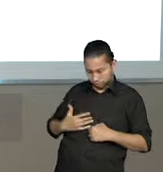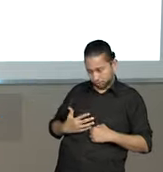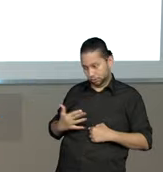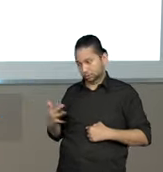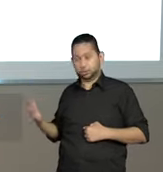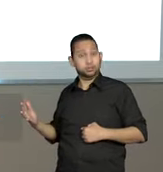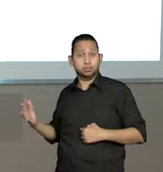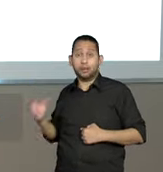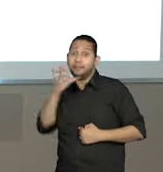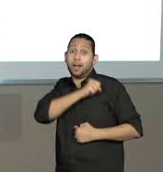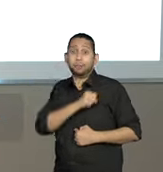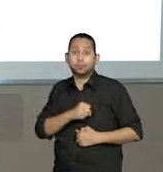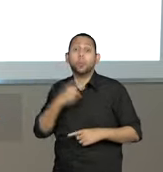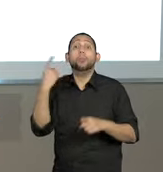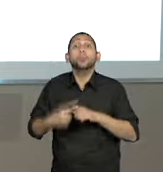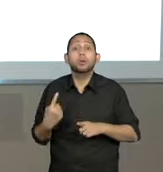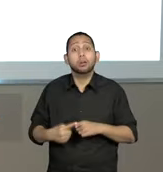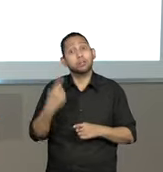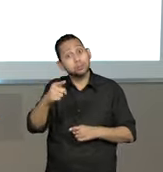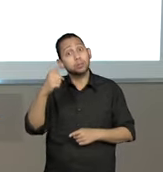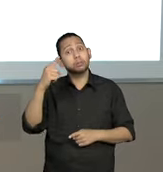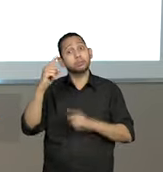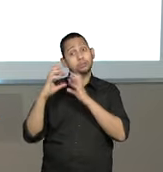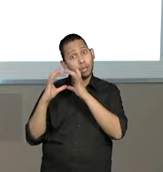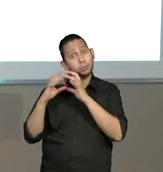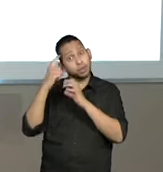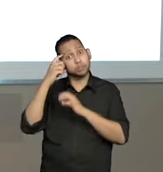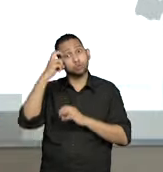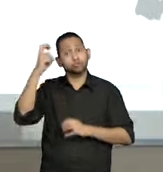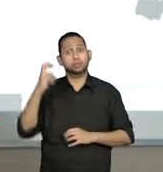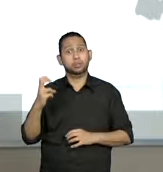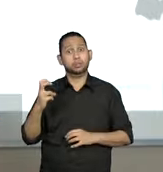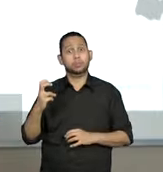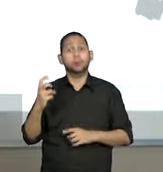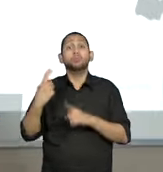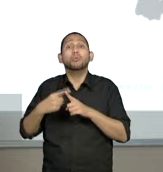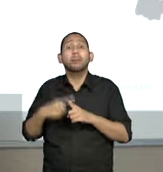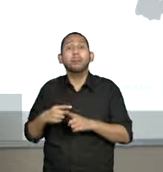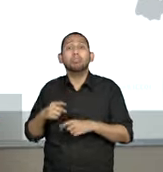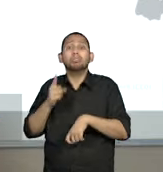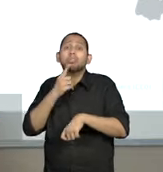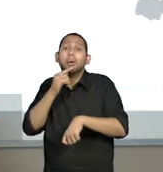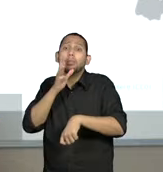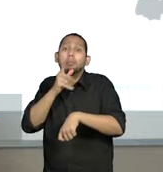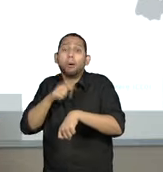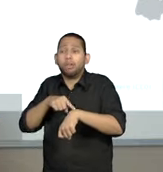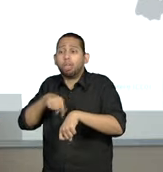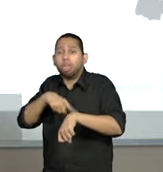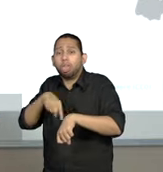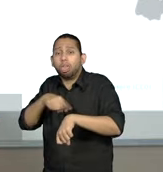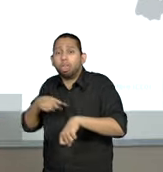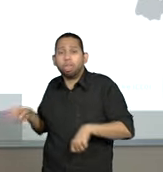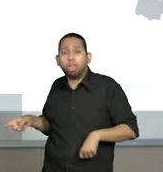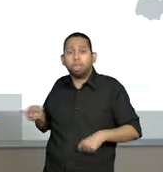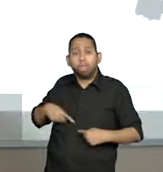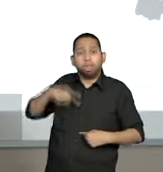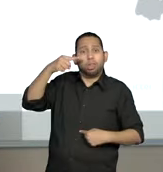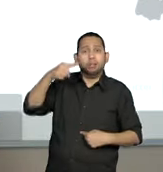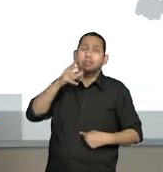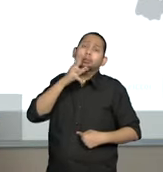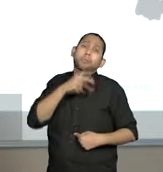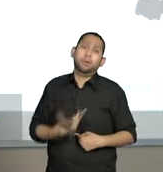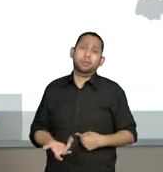que esperar aquele processo de ir até o cérebro, aquela queimadura que você teve ia ser muito